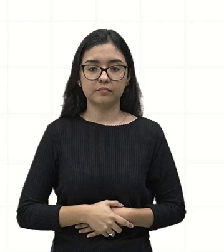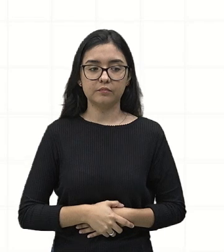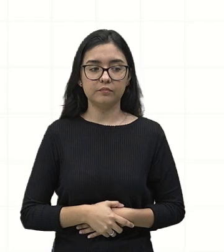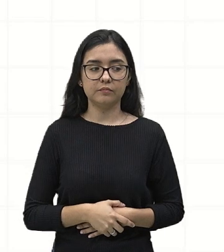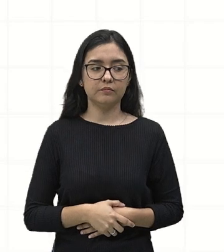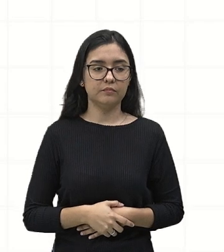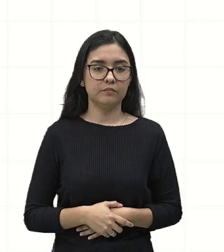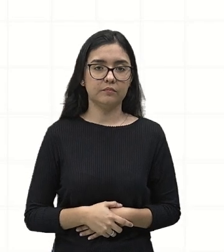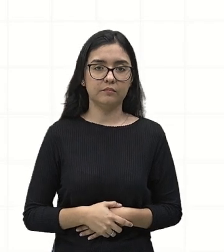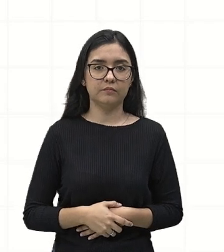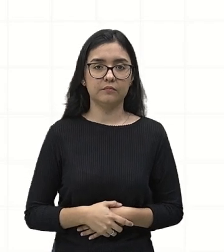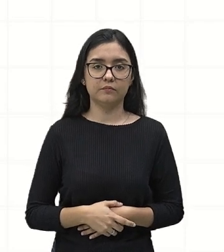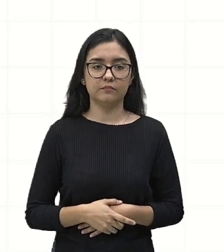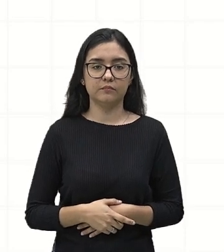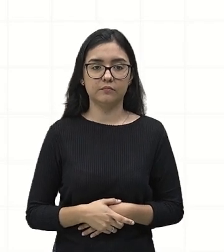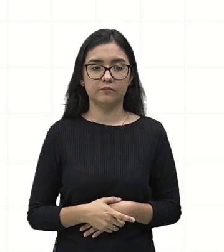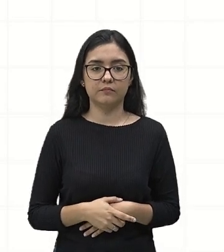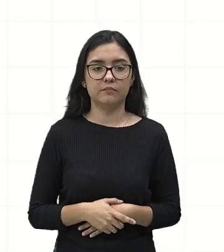Muito bem.